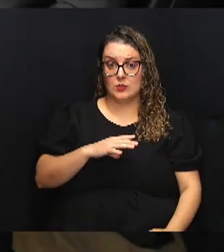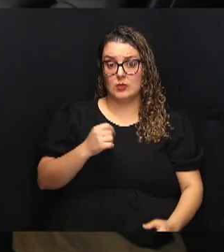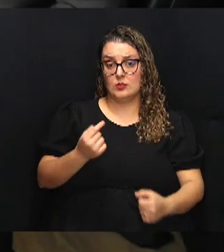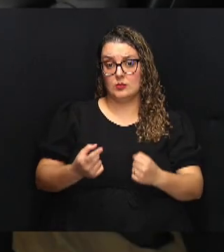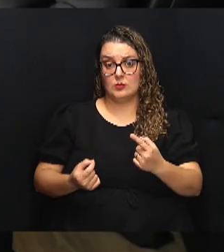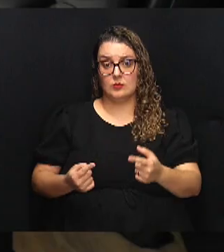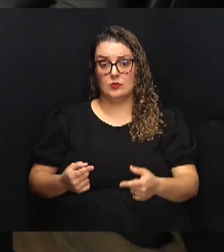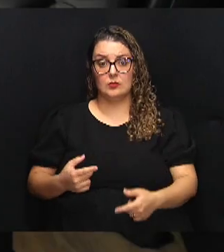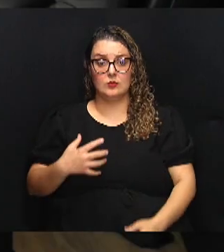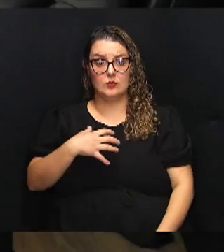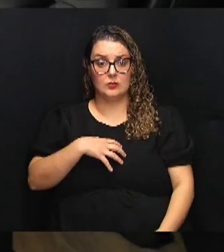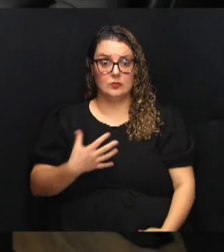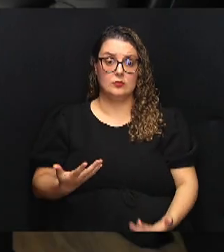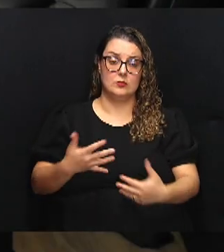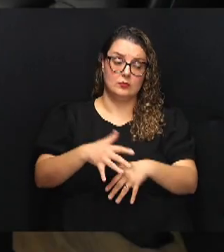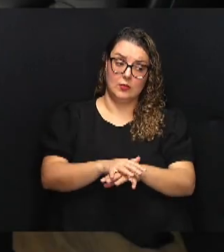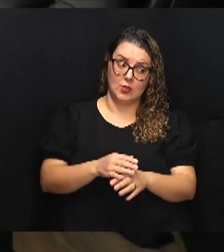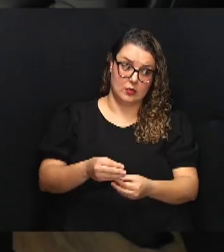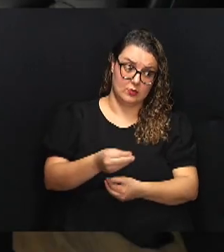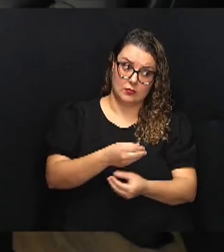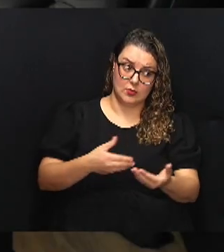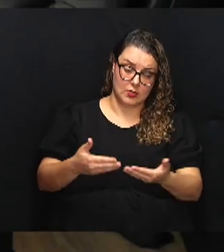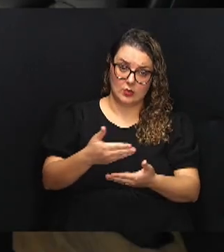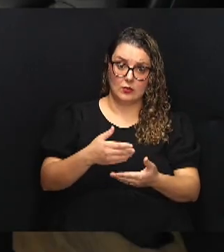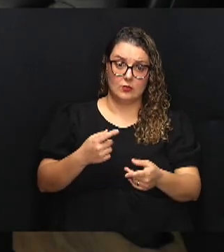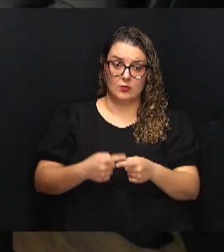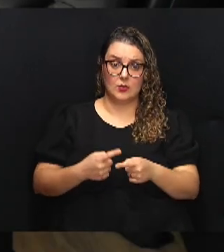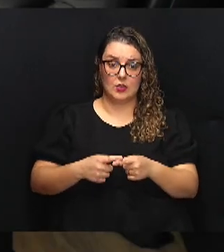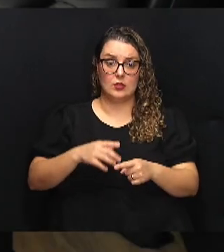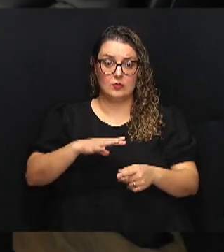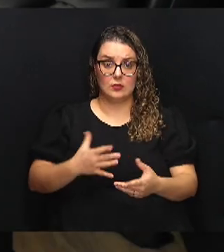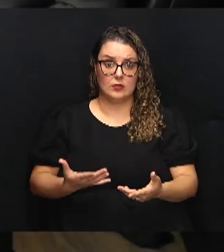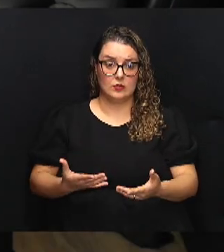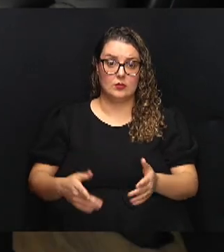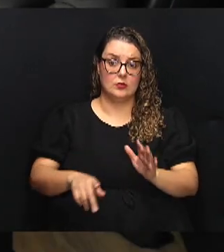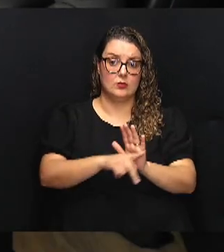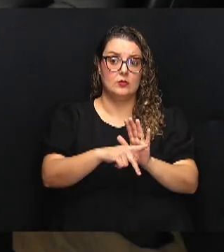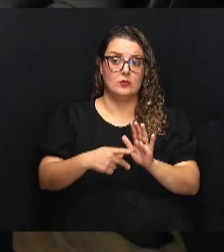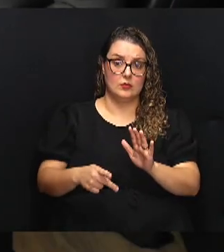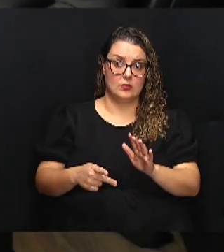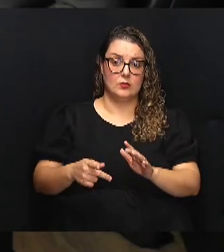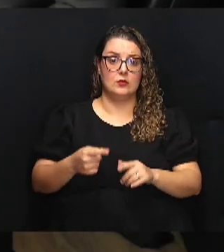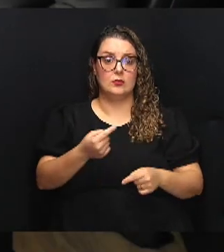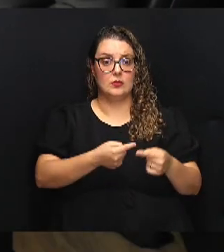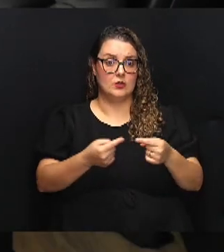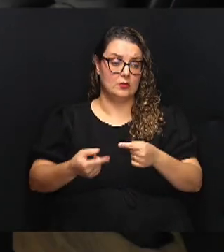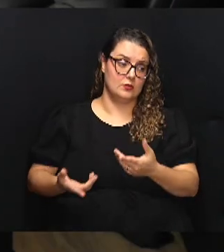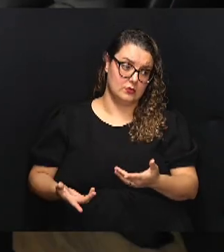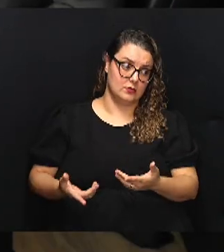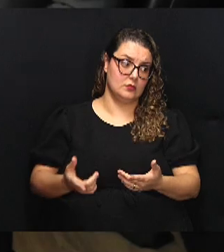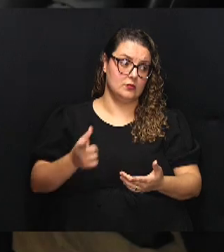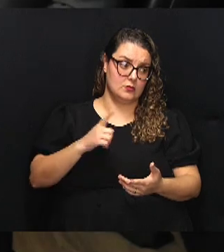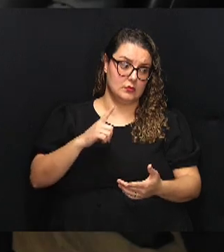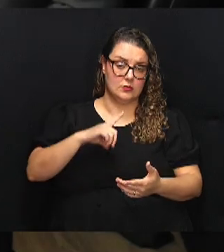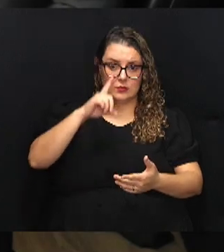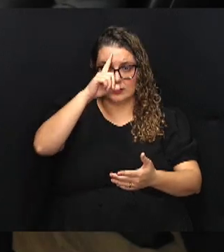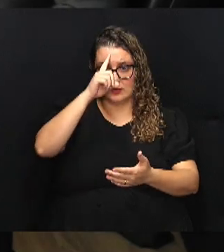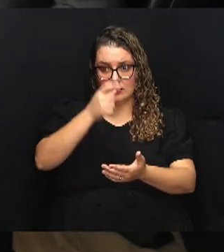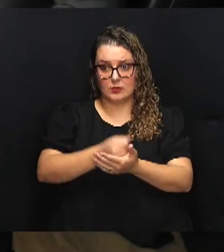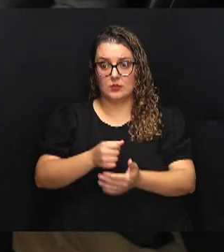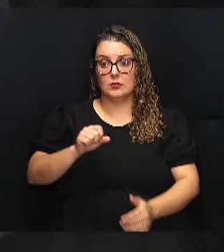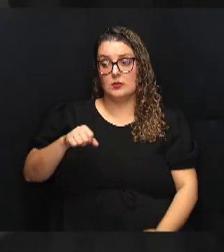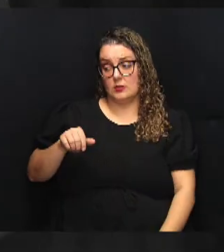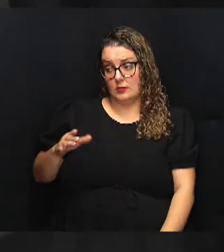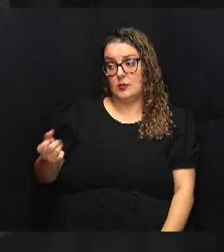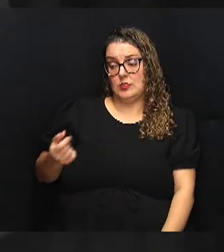maneira precisam estar inseridos ali, porque as cidades elas fazem parte das discussões que ali serão tomadas. E mais do